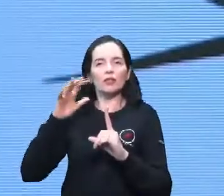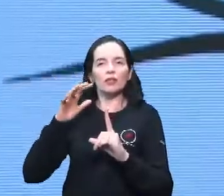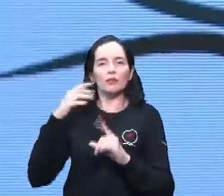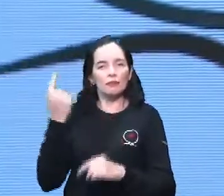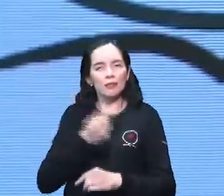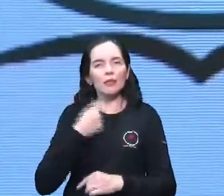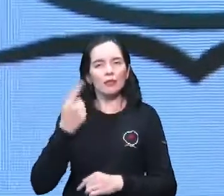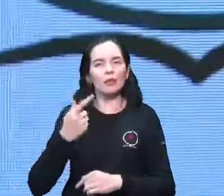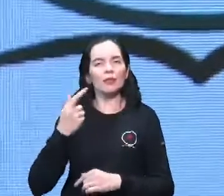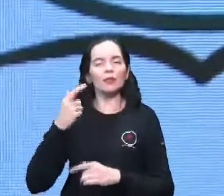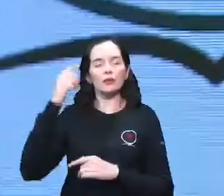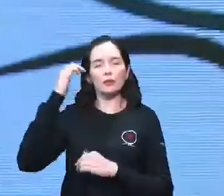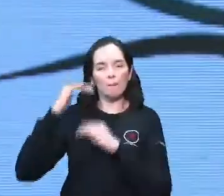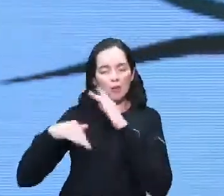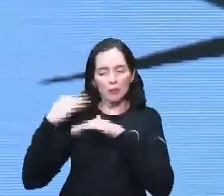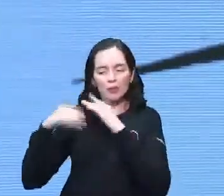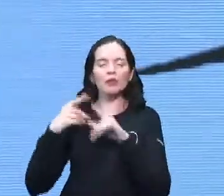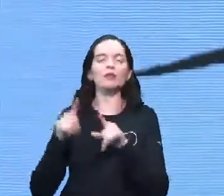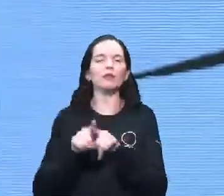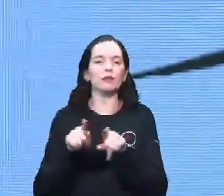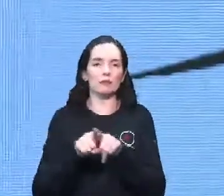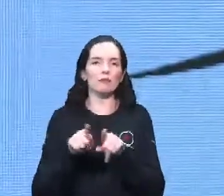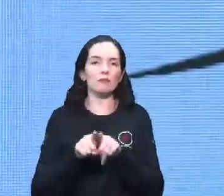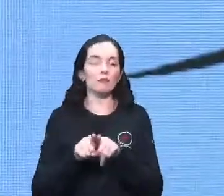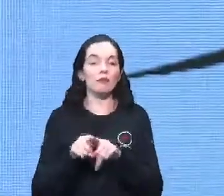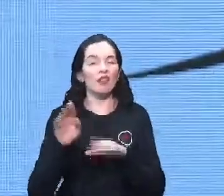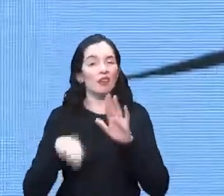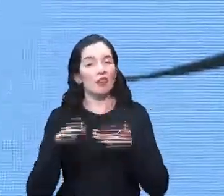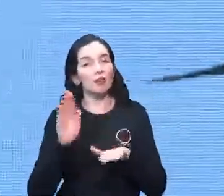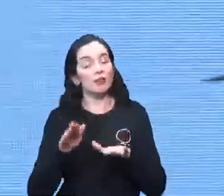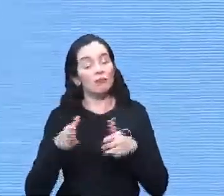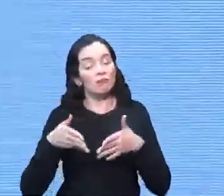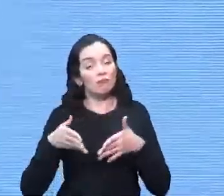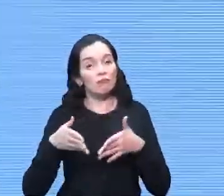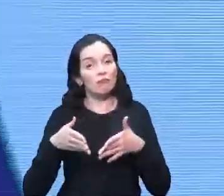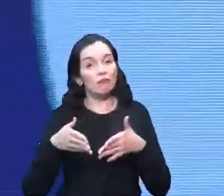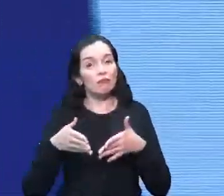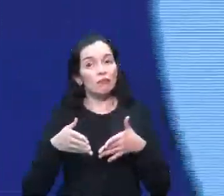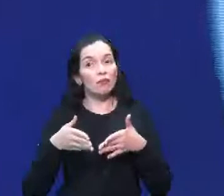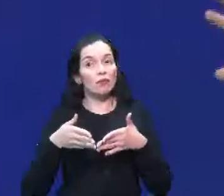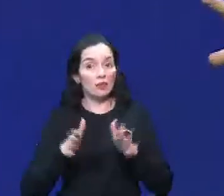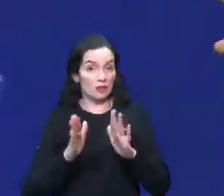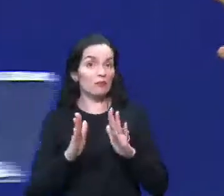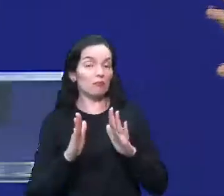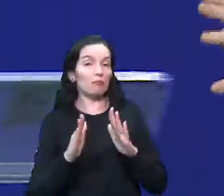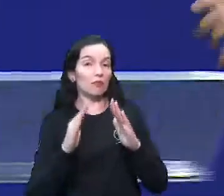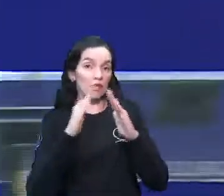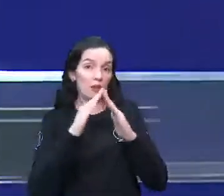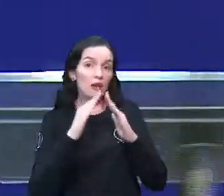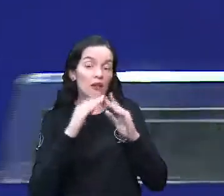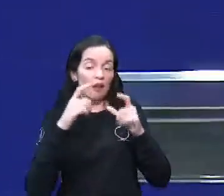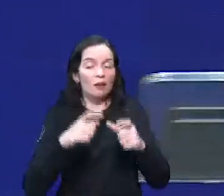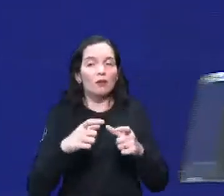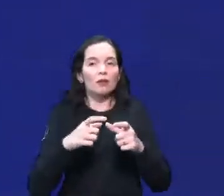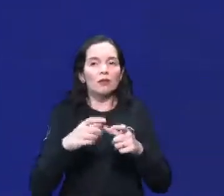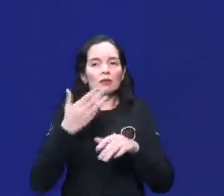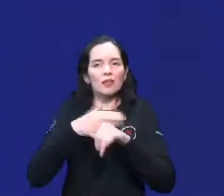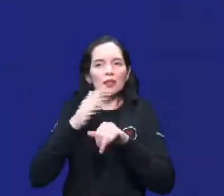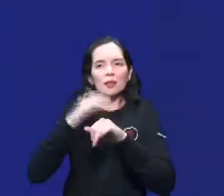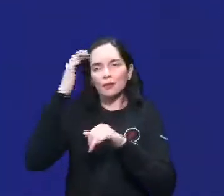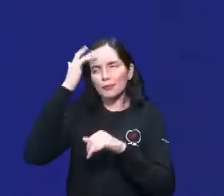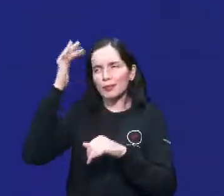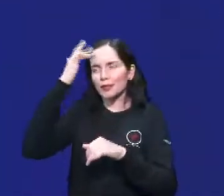prosperidade. Você talvez nasceu num lar que começou a treinar os seus pensamentos para dizer, você não